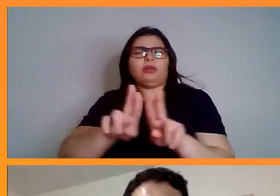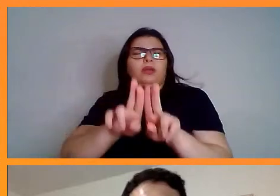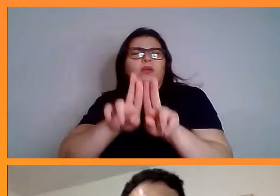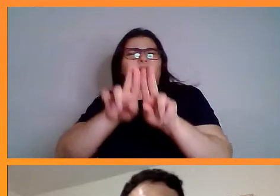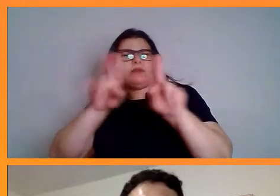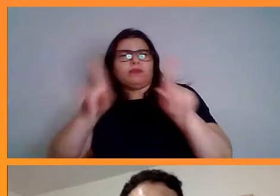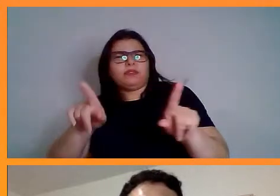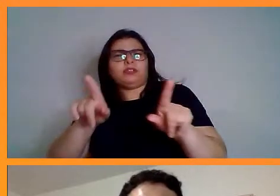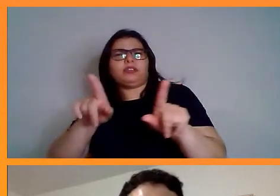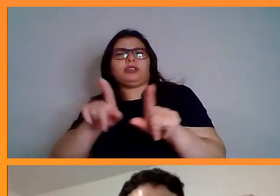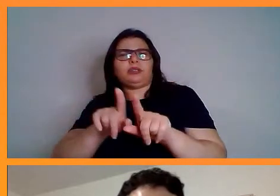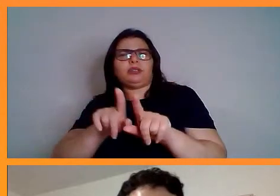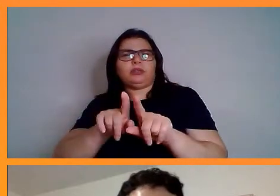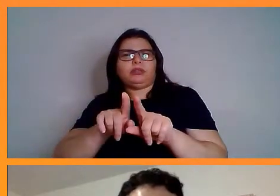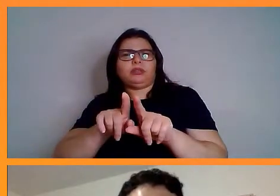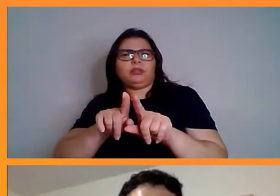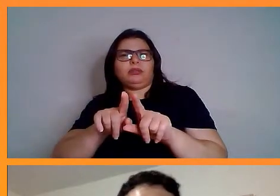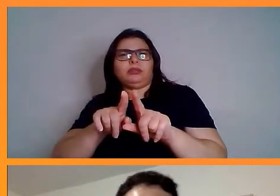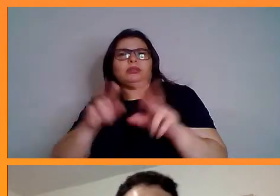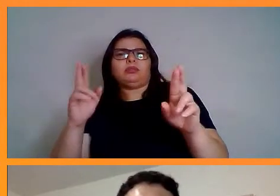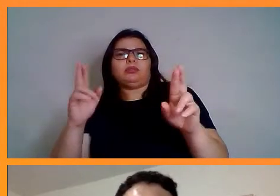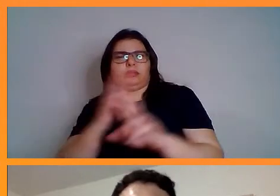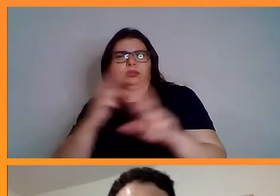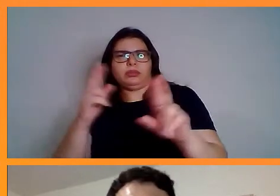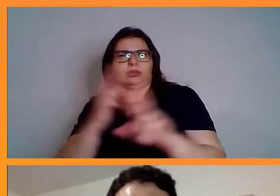à reprodução animal junto à população?